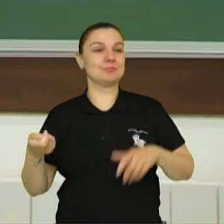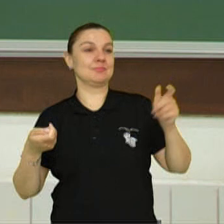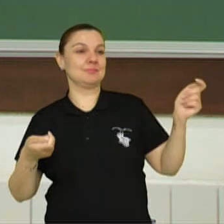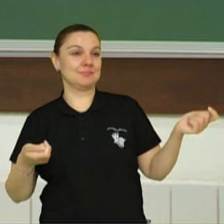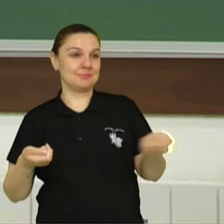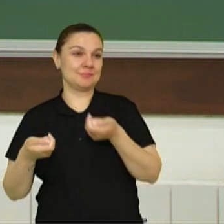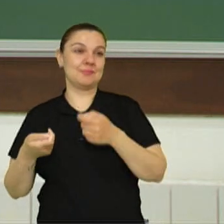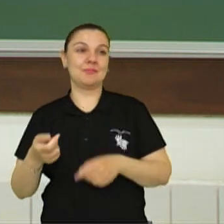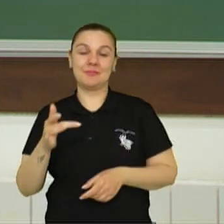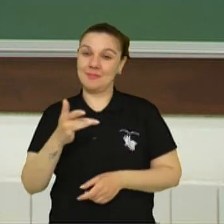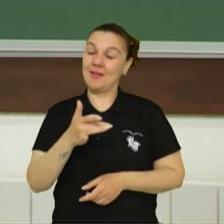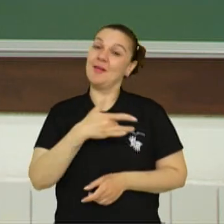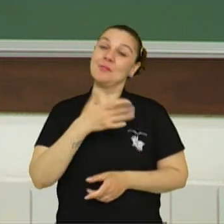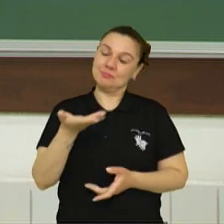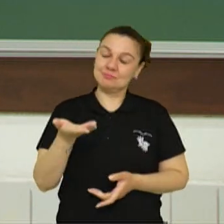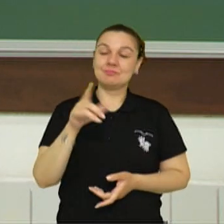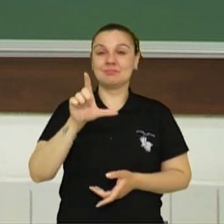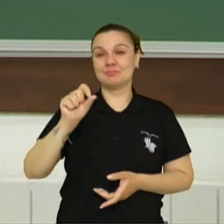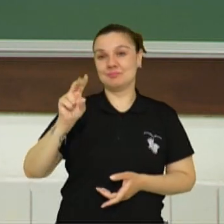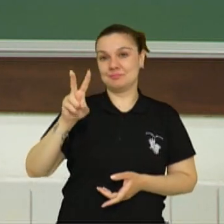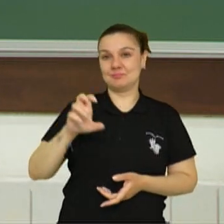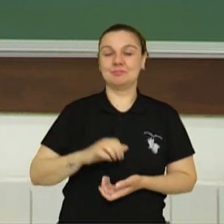eles usam o love, tá?